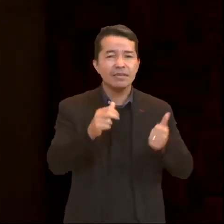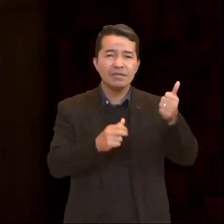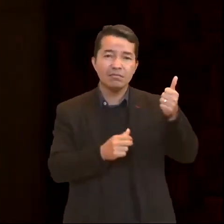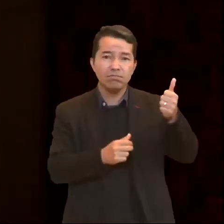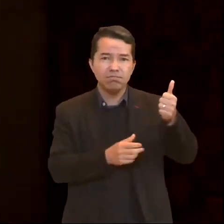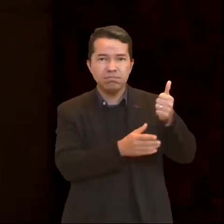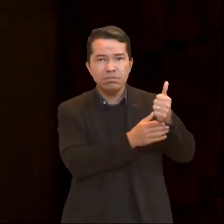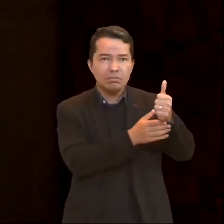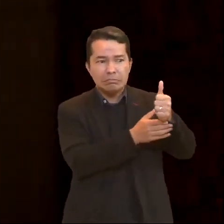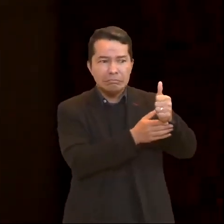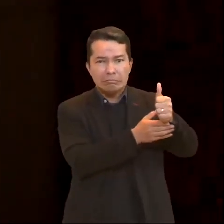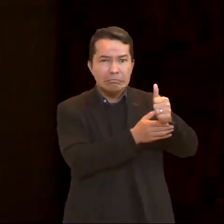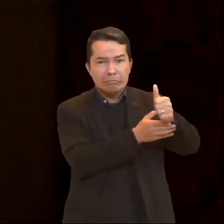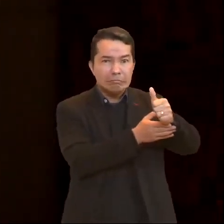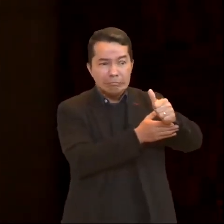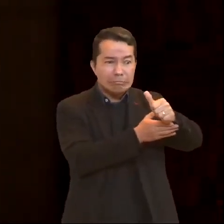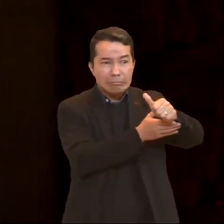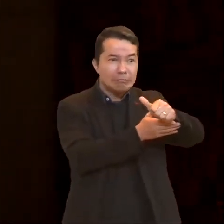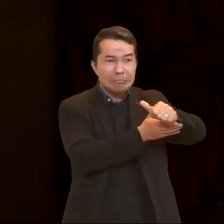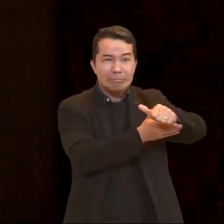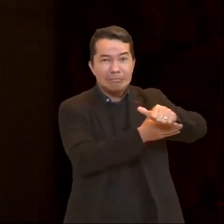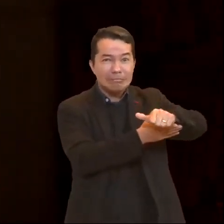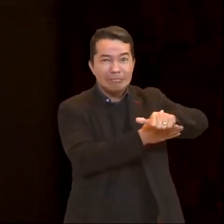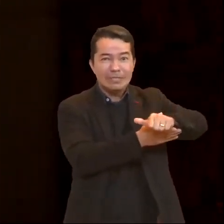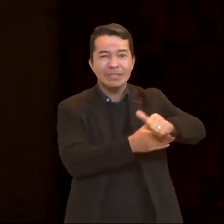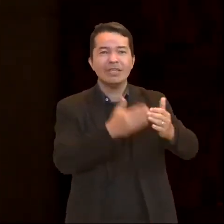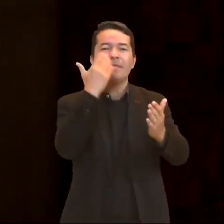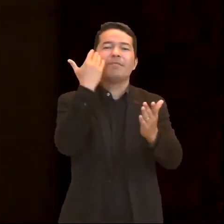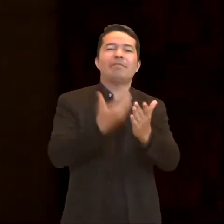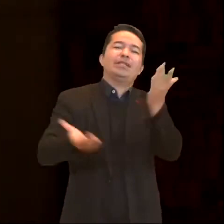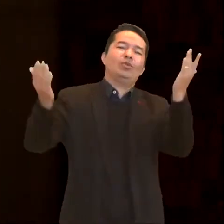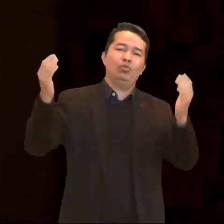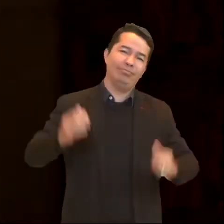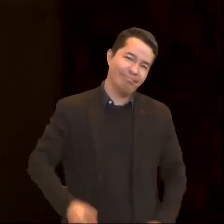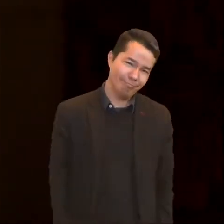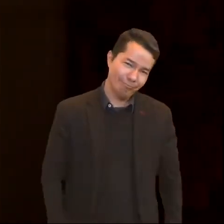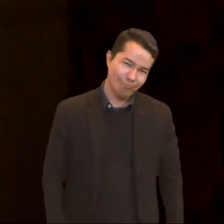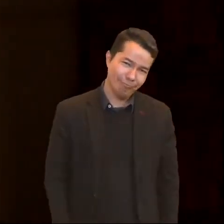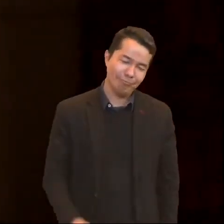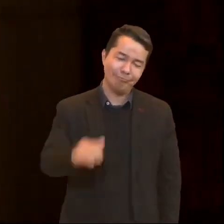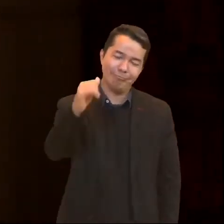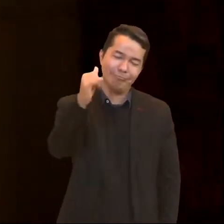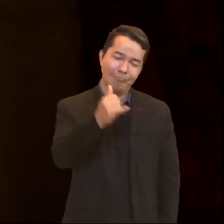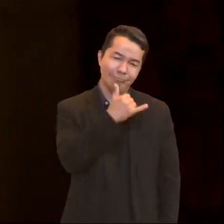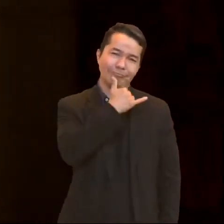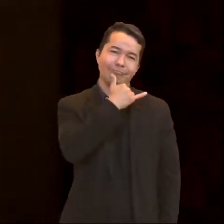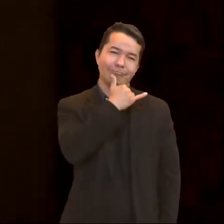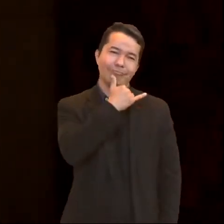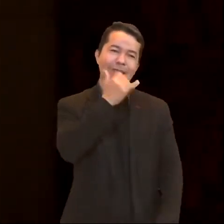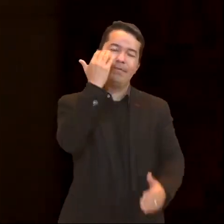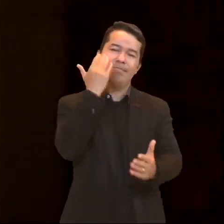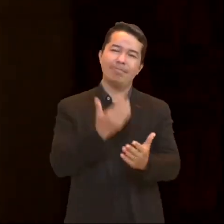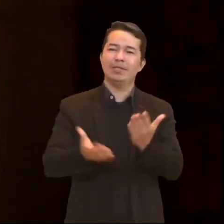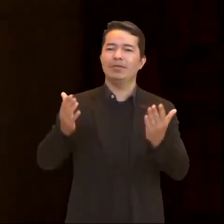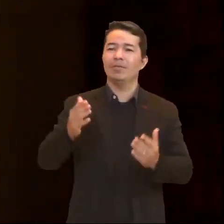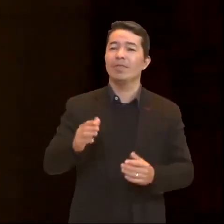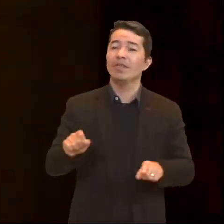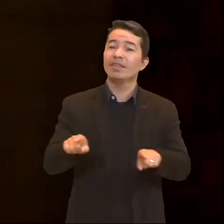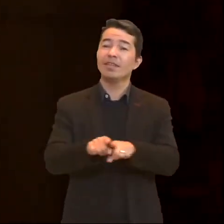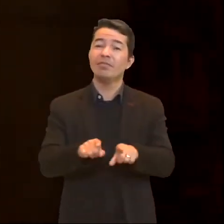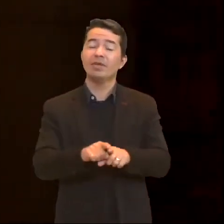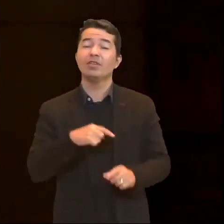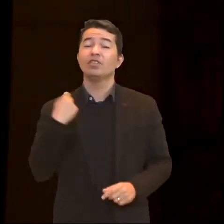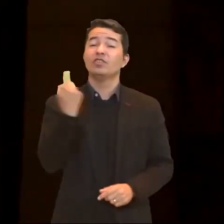a decrescer. A gente começa a perder. E esse é o princípio que ele está trabalhando aqui na nossa,